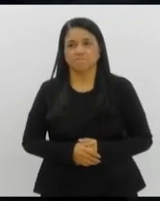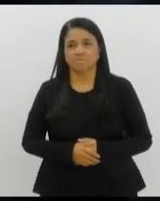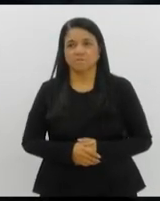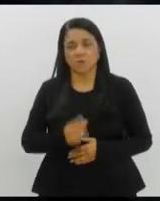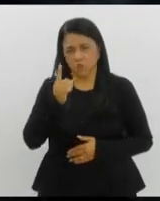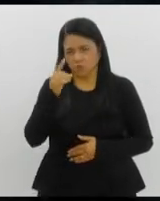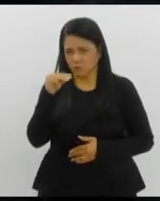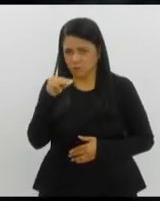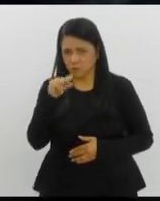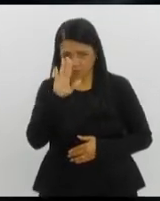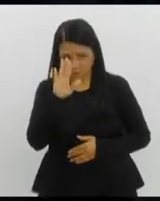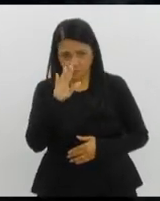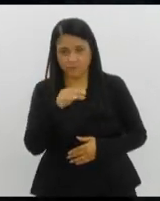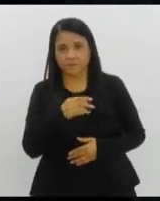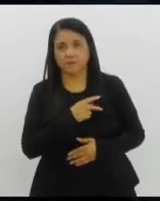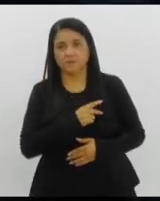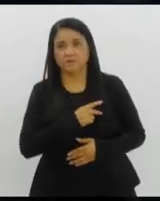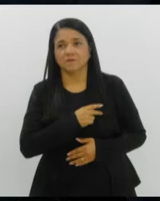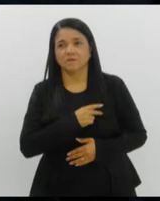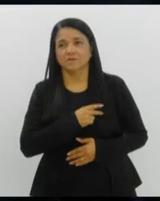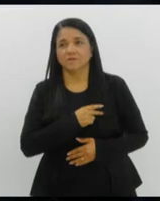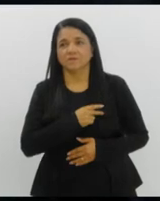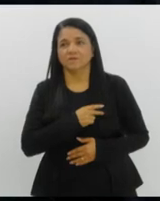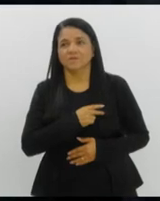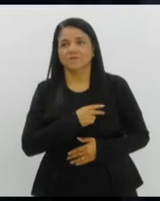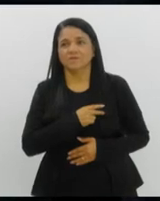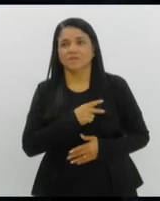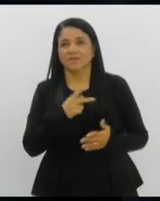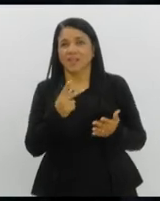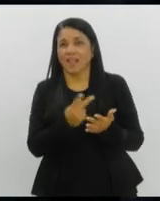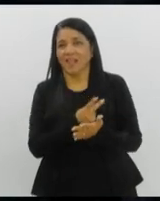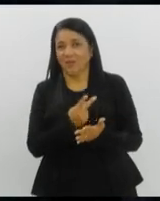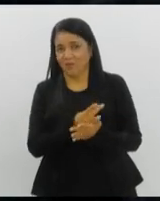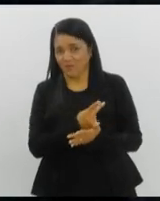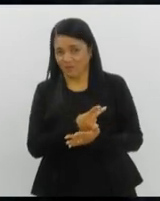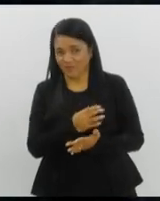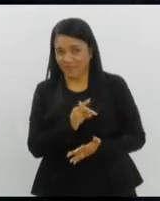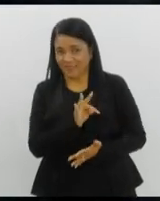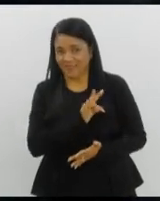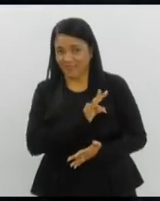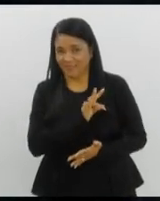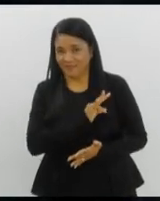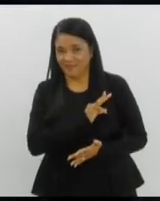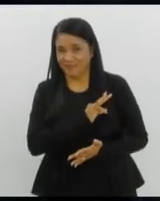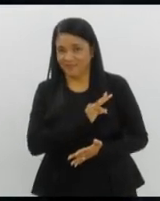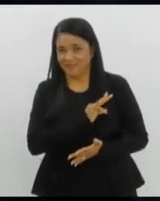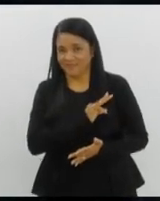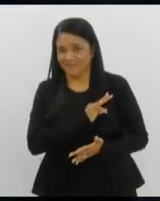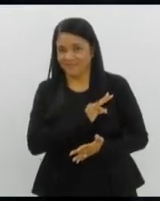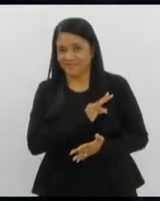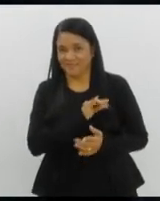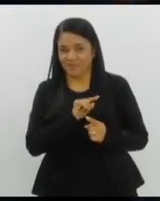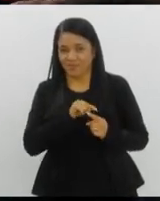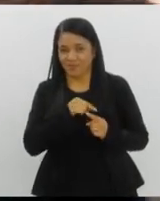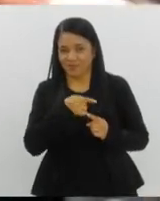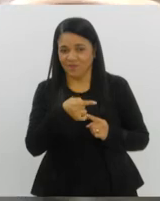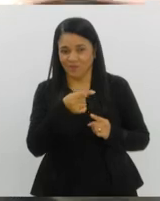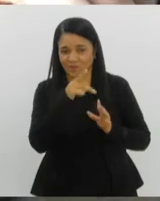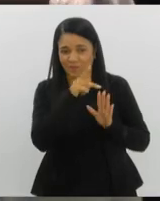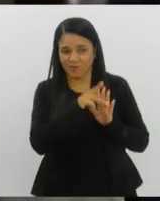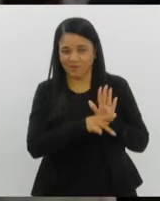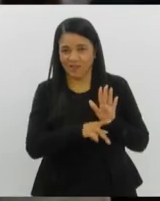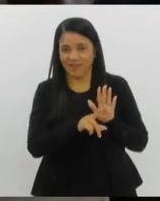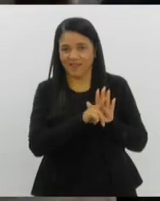Só um minuto, senhor presidente. Houve um erro técnico. É no próximo projeto de lei que eu tenho que mudar o